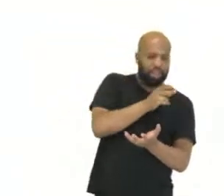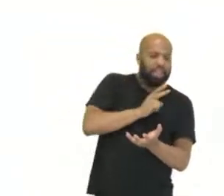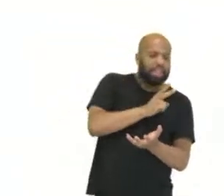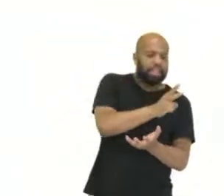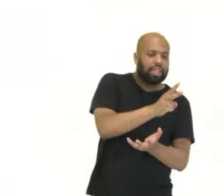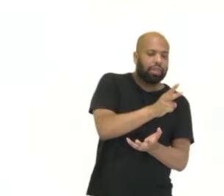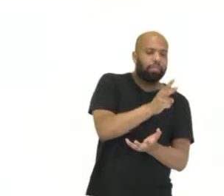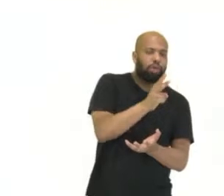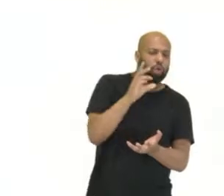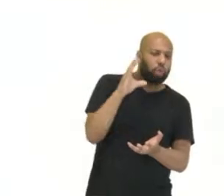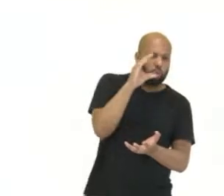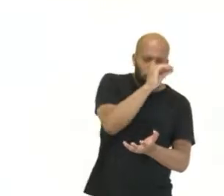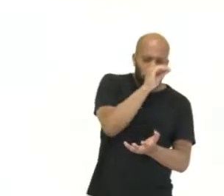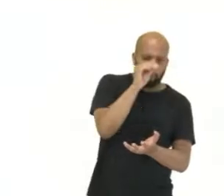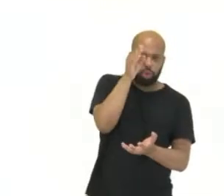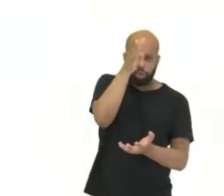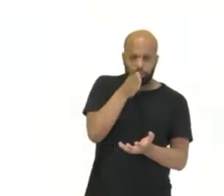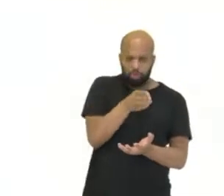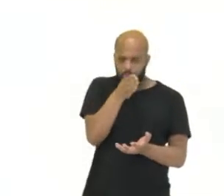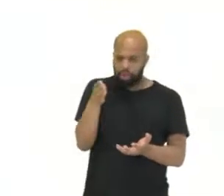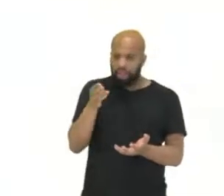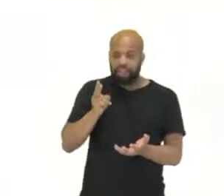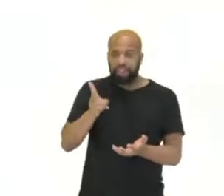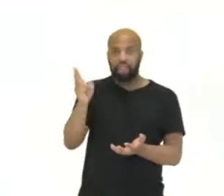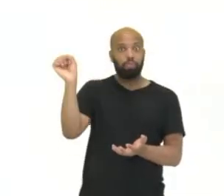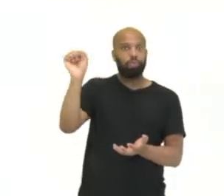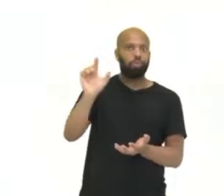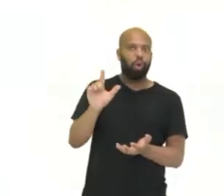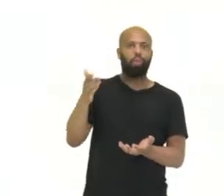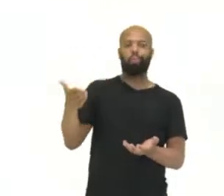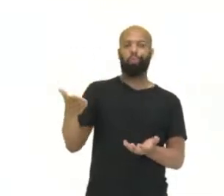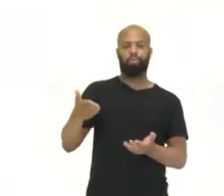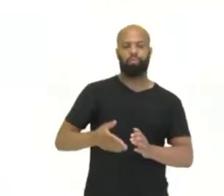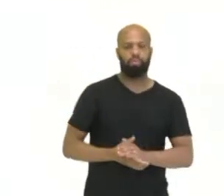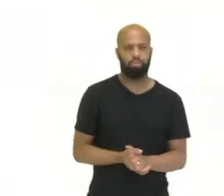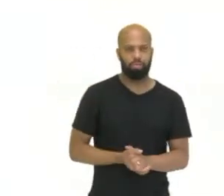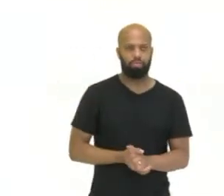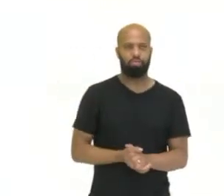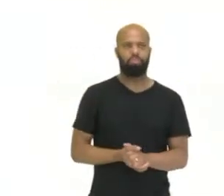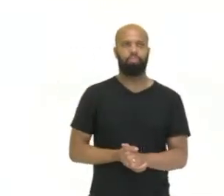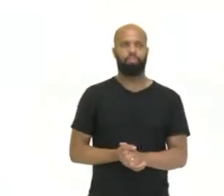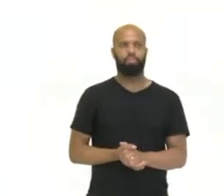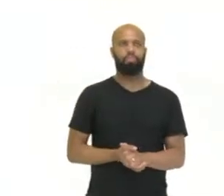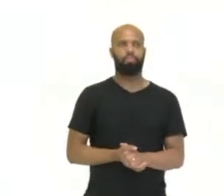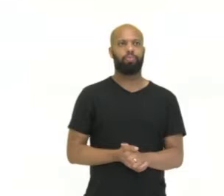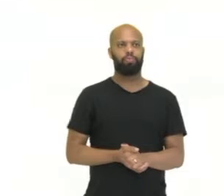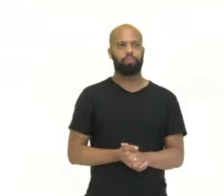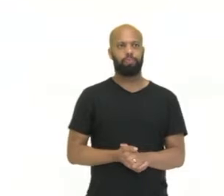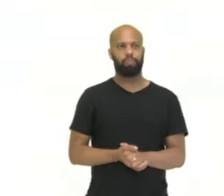lado sempre ia estar escuro, o lado que tivesse oposto ao Sol, certo?